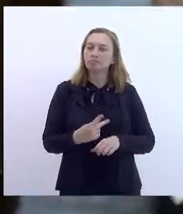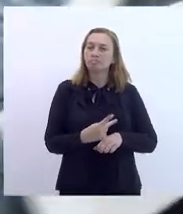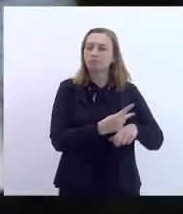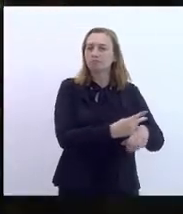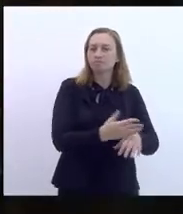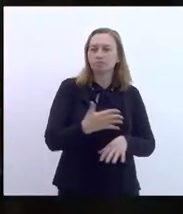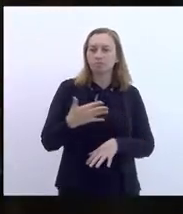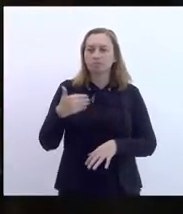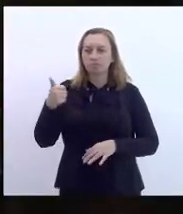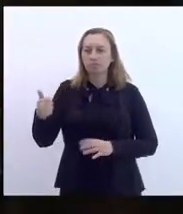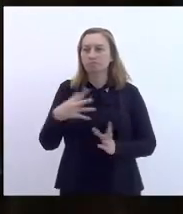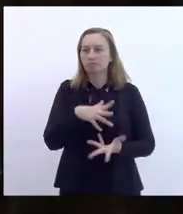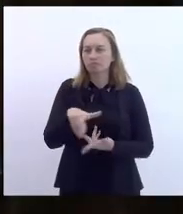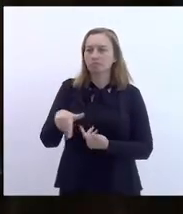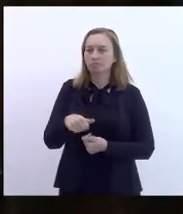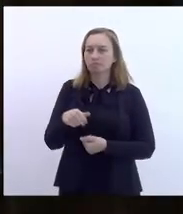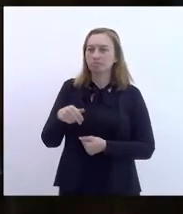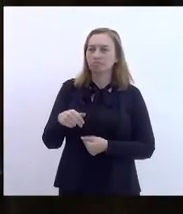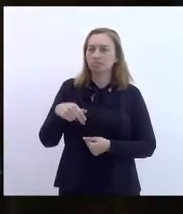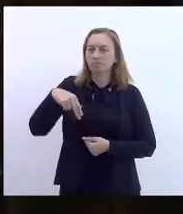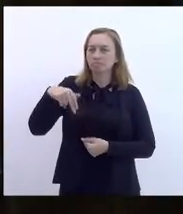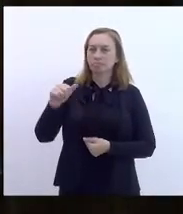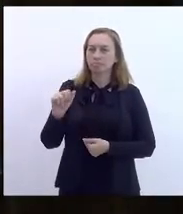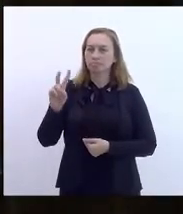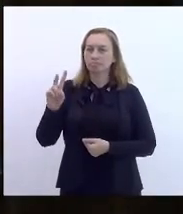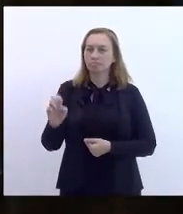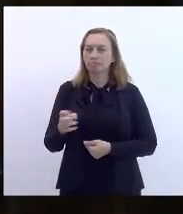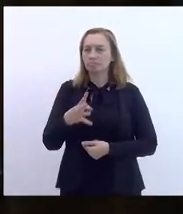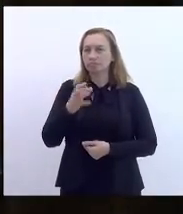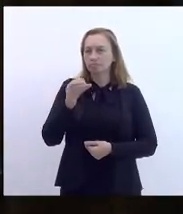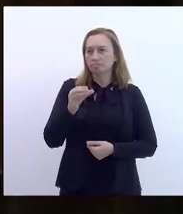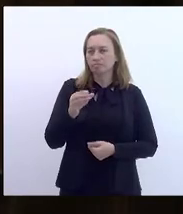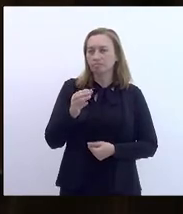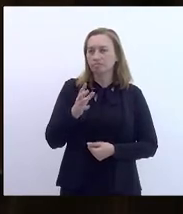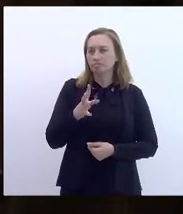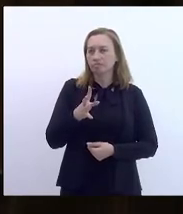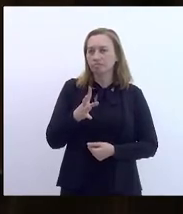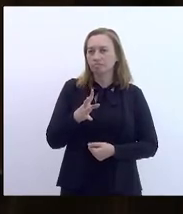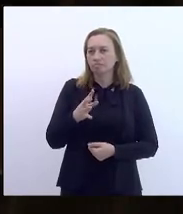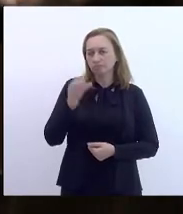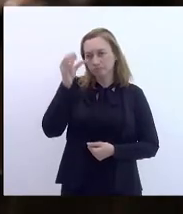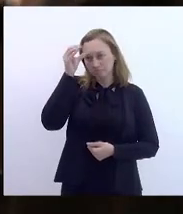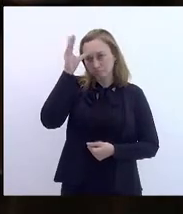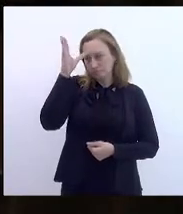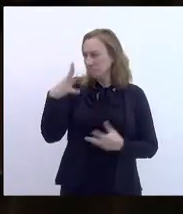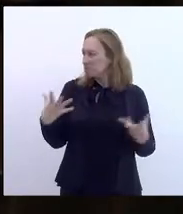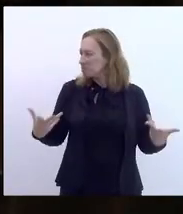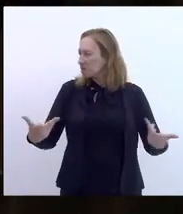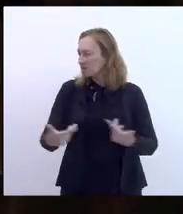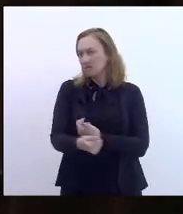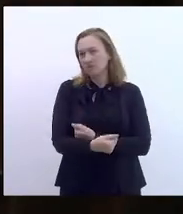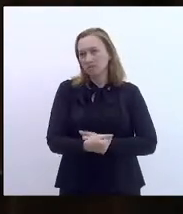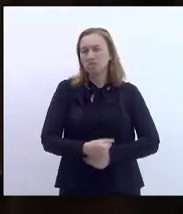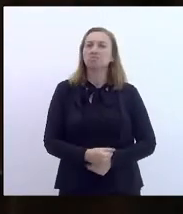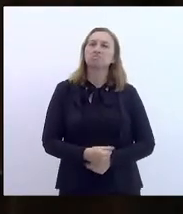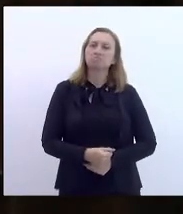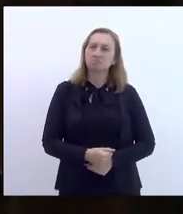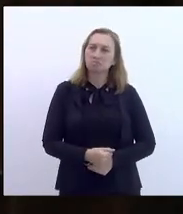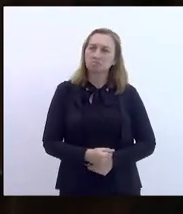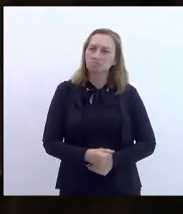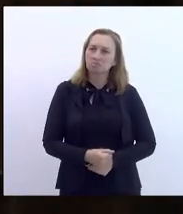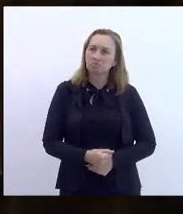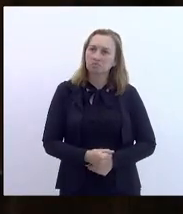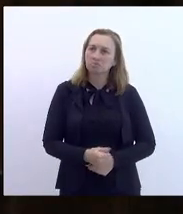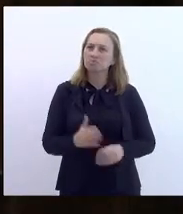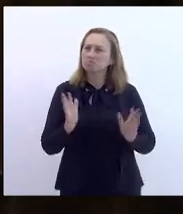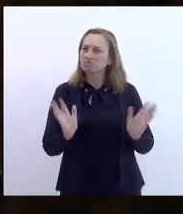melhor projeto do mundo que são as naves do conhecimento as naves do conhecimento maravilhosa gente olha agora vai